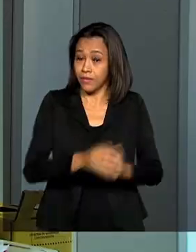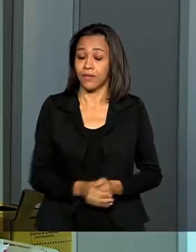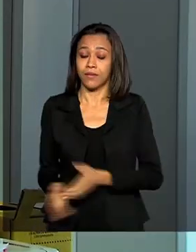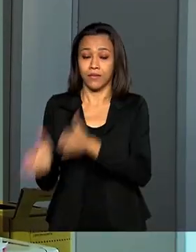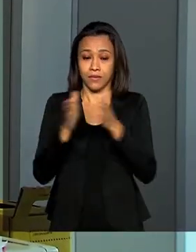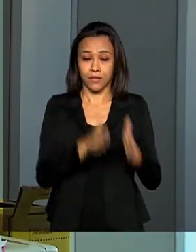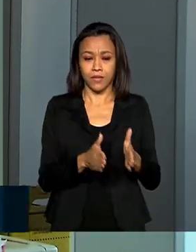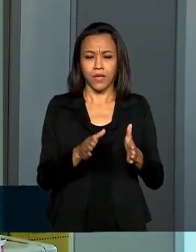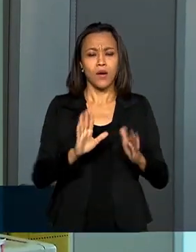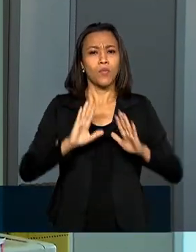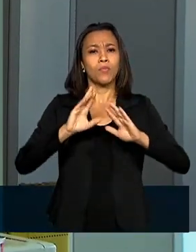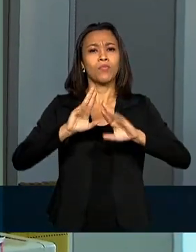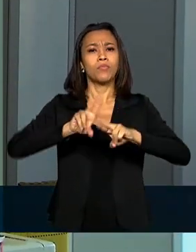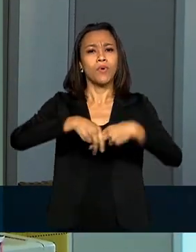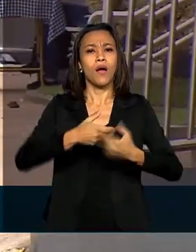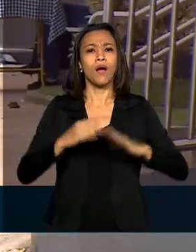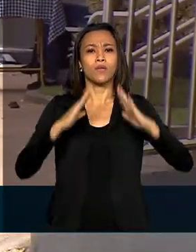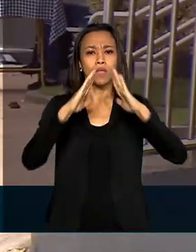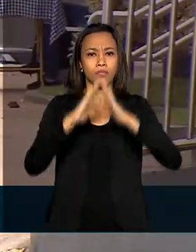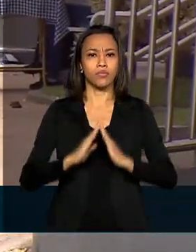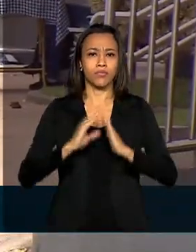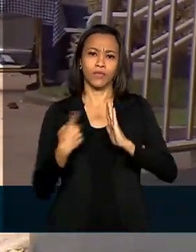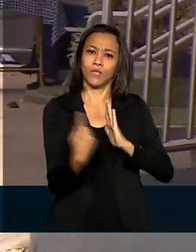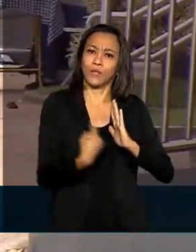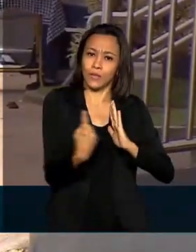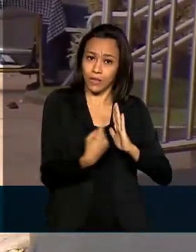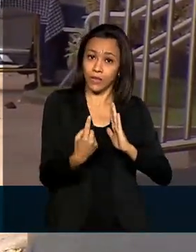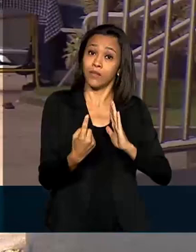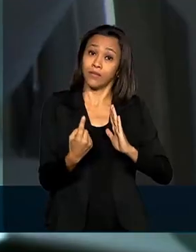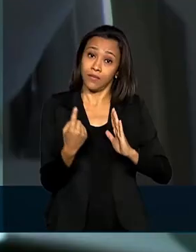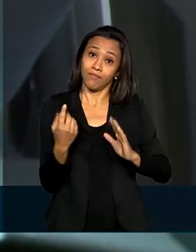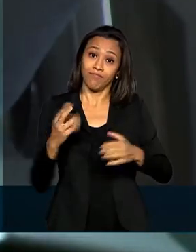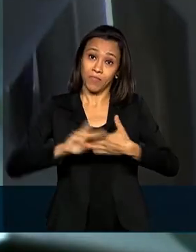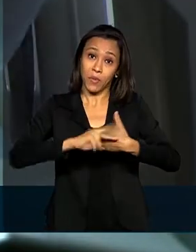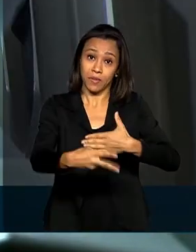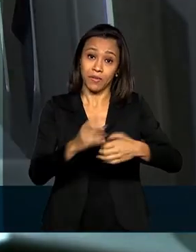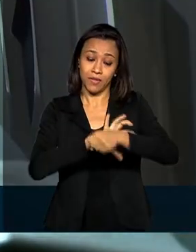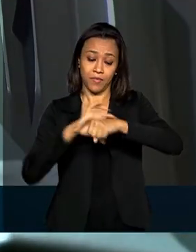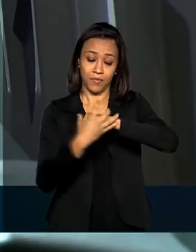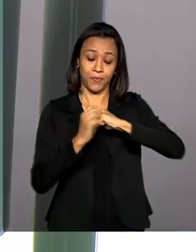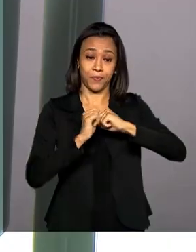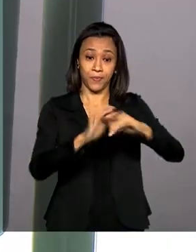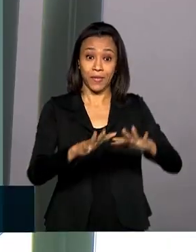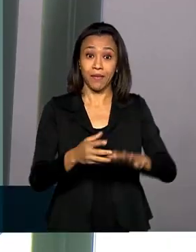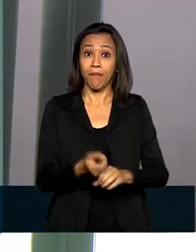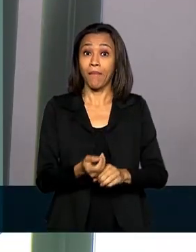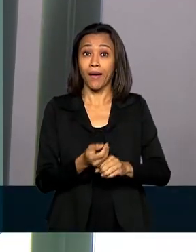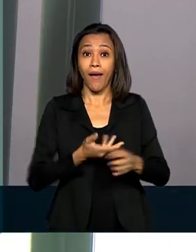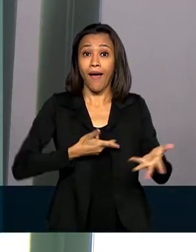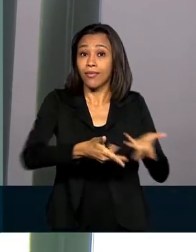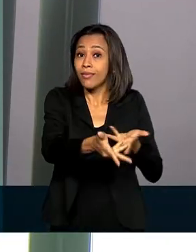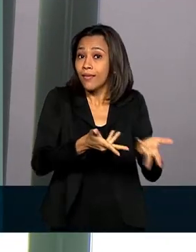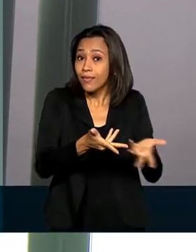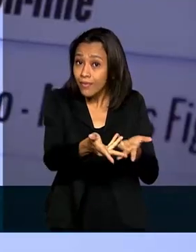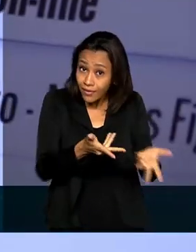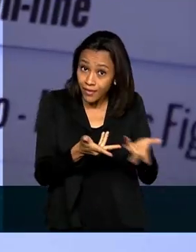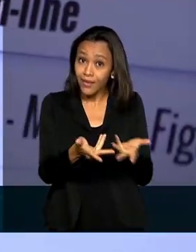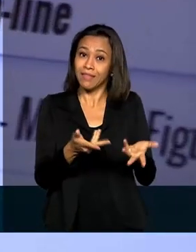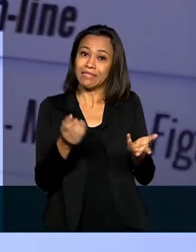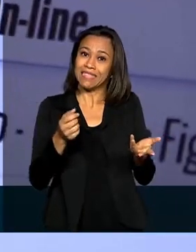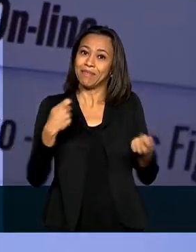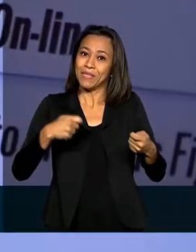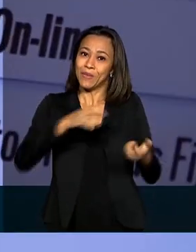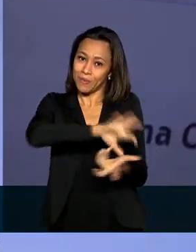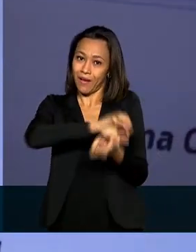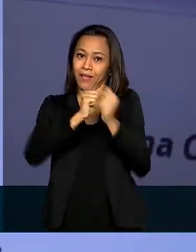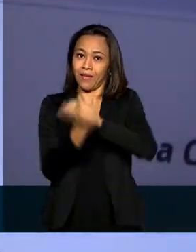isolamento social por causa do novo coronavírus, a forma de atender o paciente teve que ser readaptada. Com